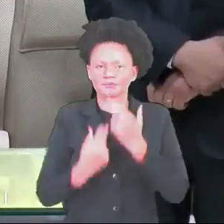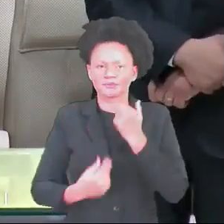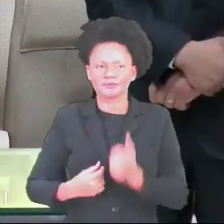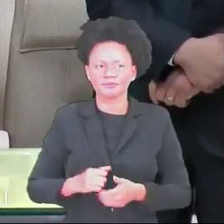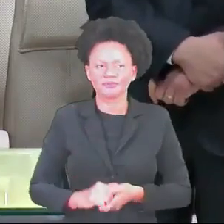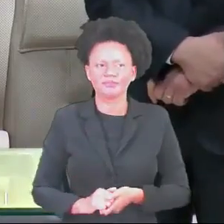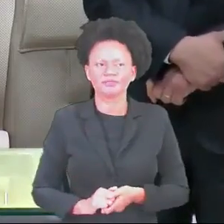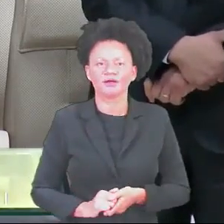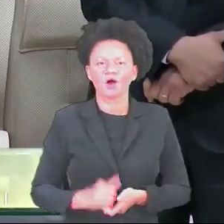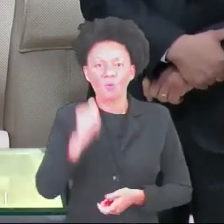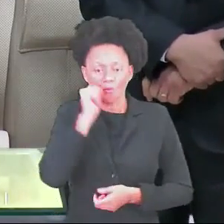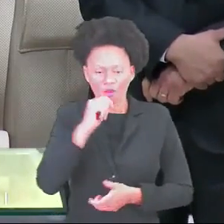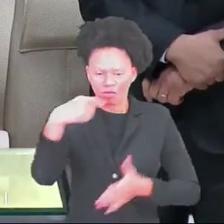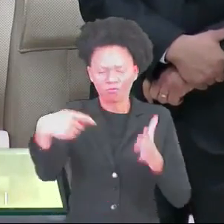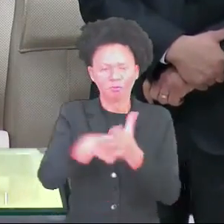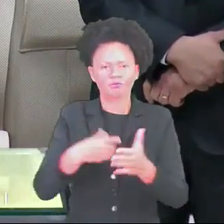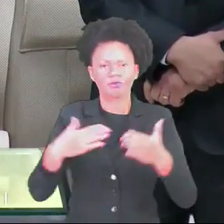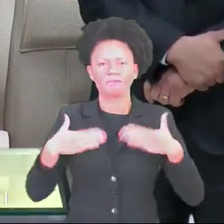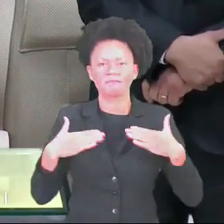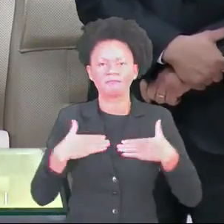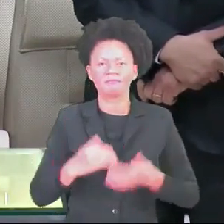Mulher, tu perguntastes a mim,